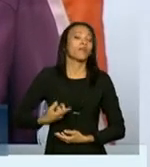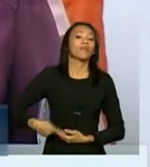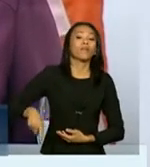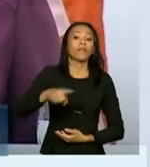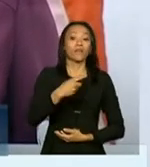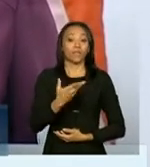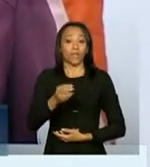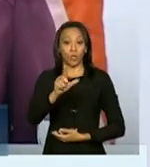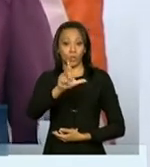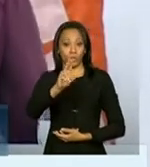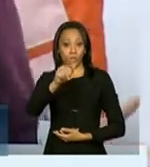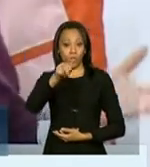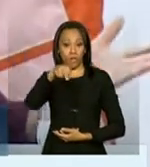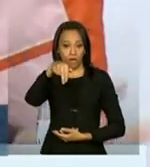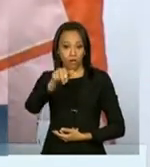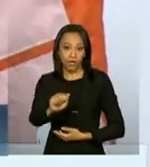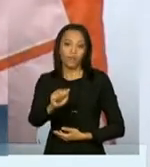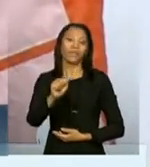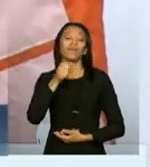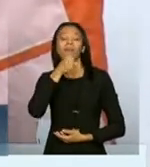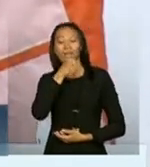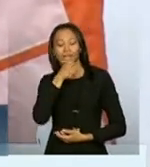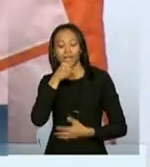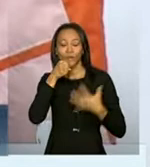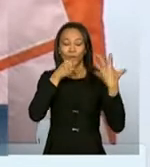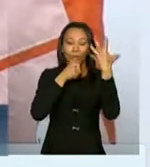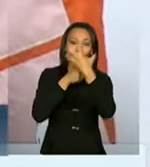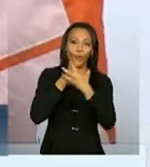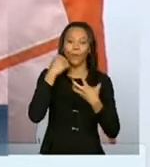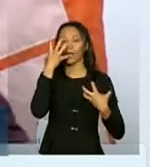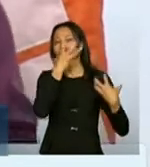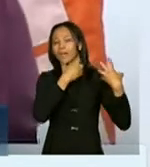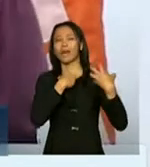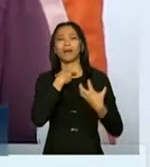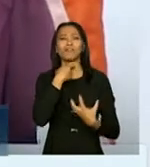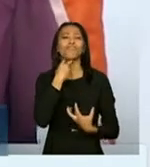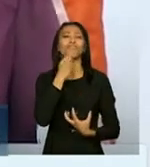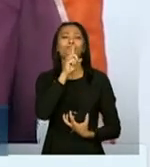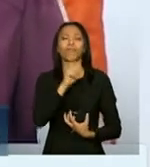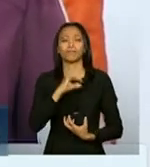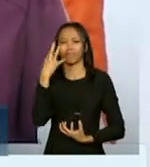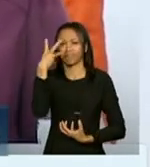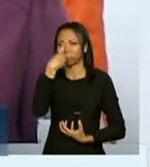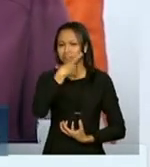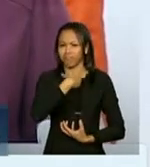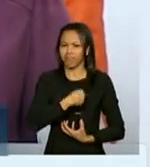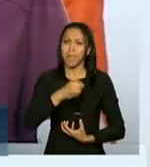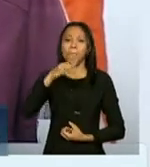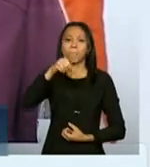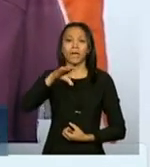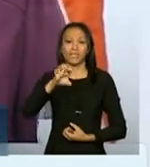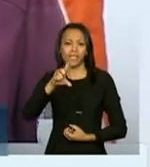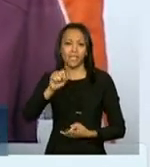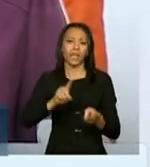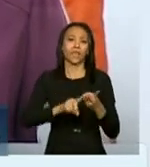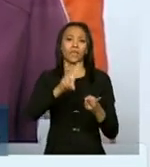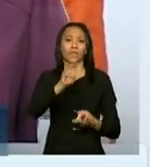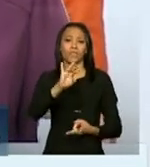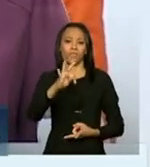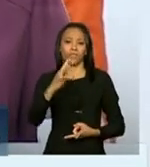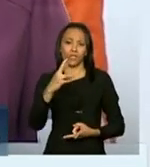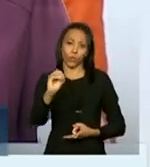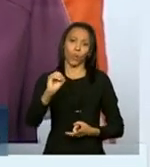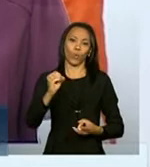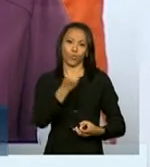Vieira Lima, cantora com uma voz muito bonita, Marcelo Nébias e Vitor Duarte, integrantes